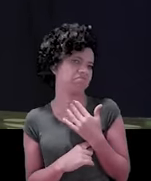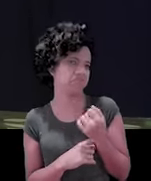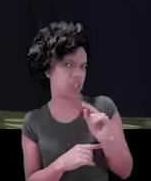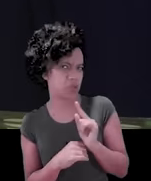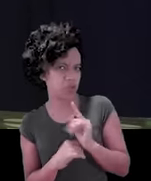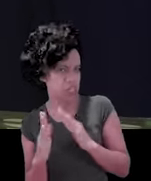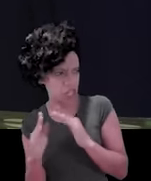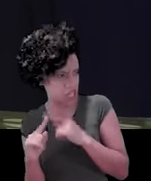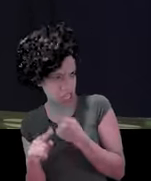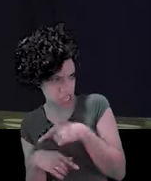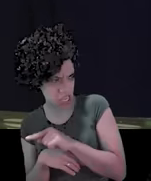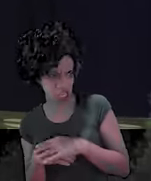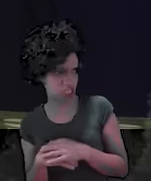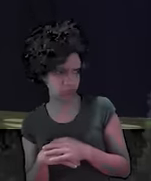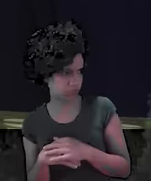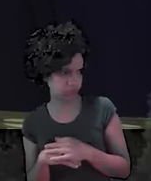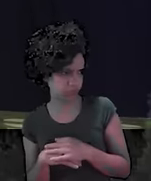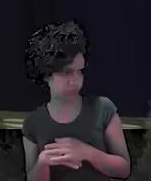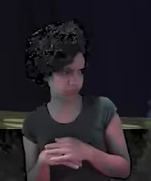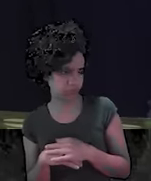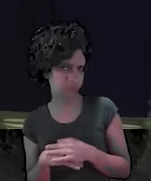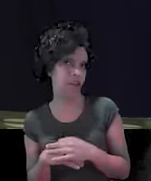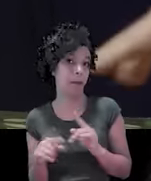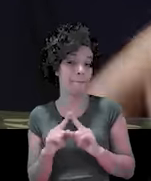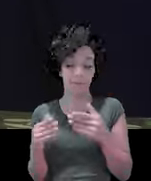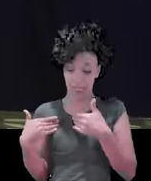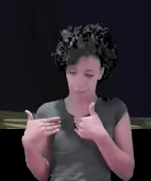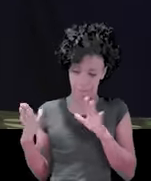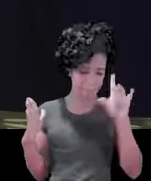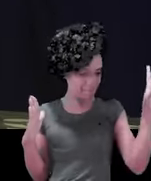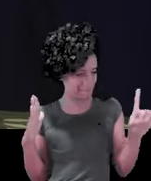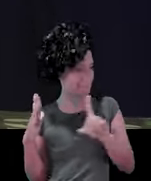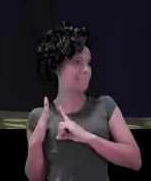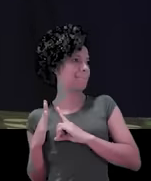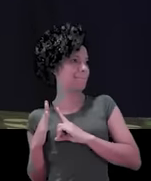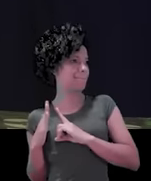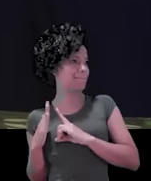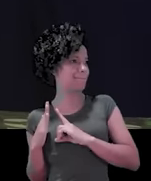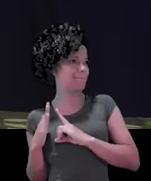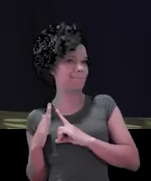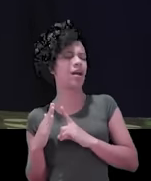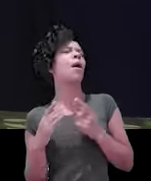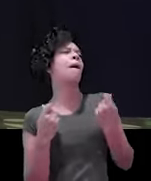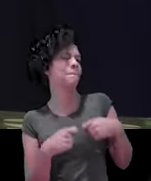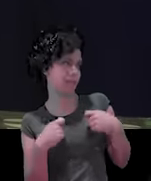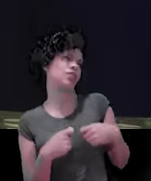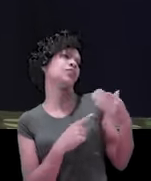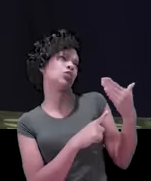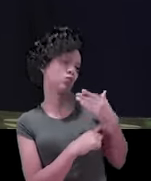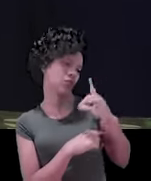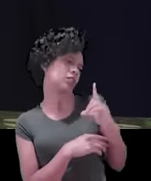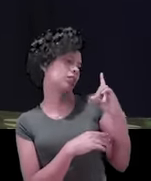eu não precisei numa igreja e se a prima Coração em Deus preciso de